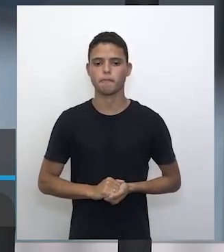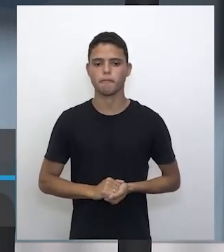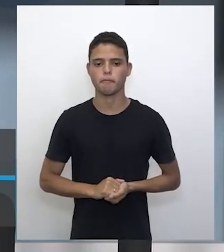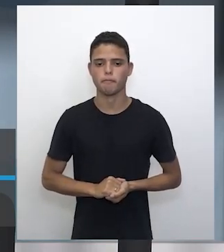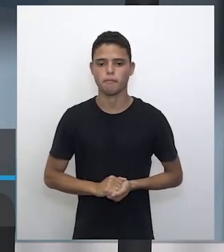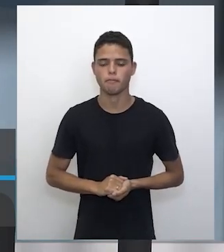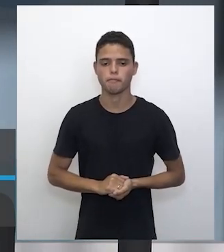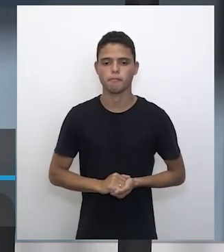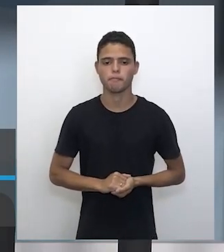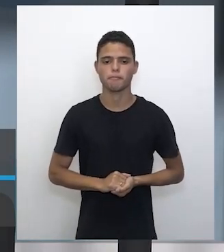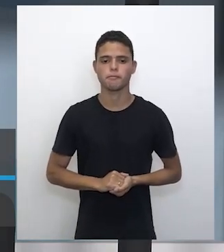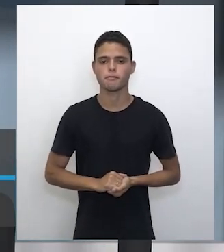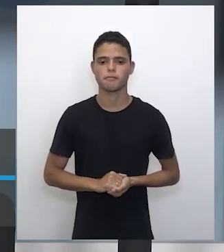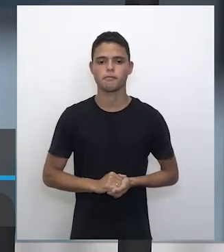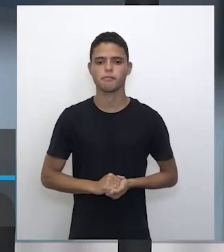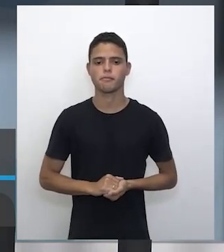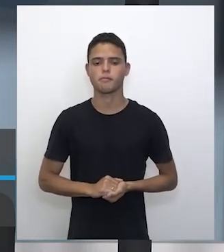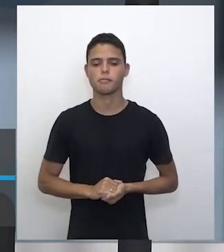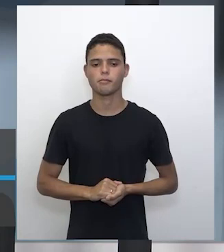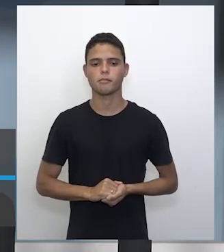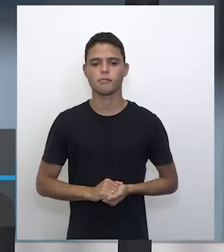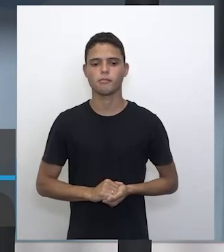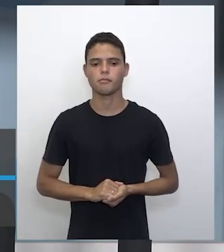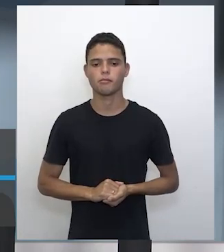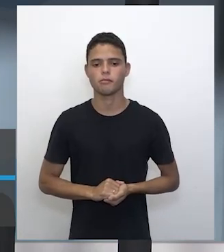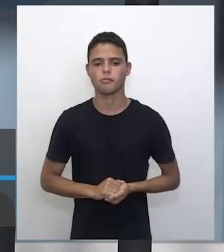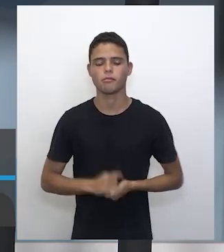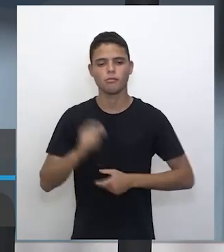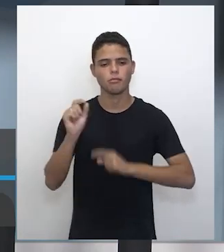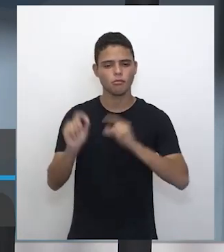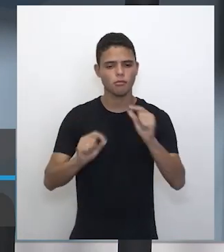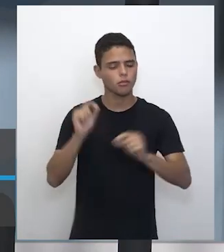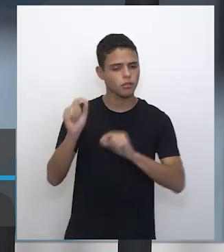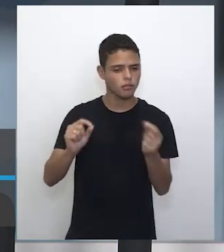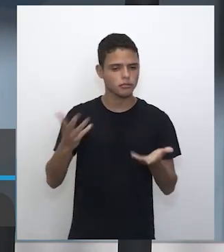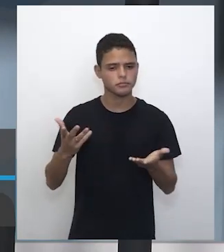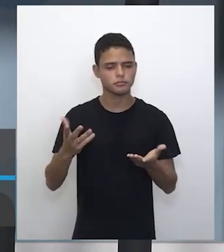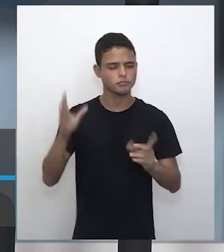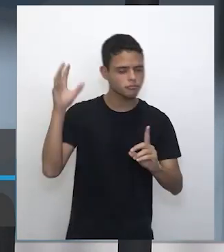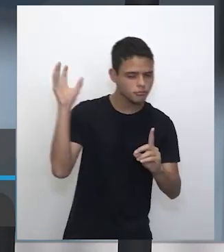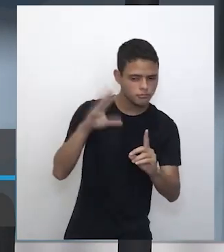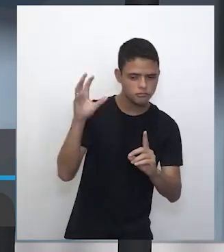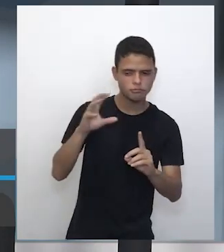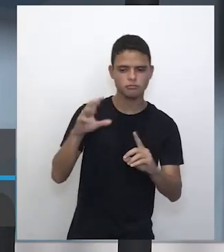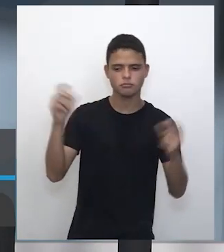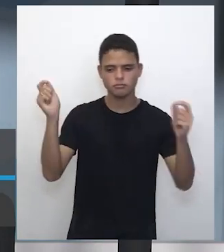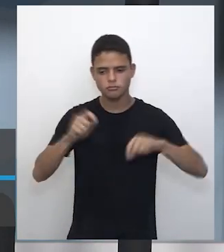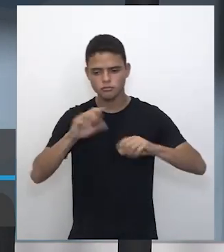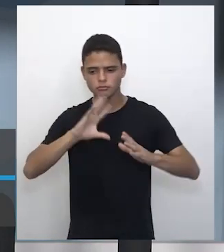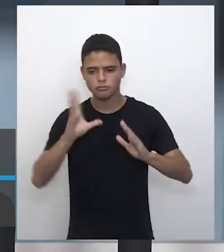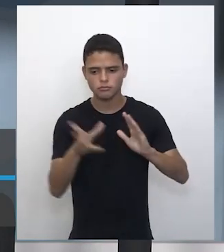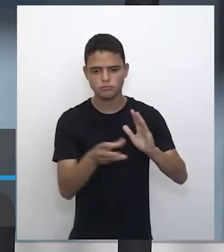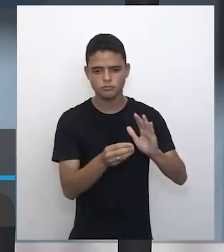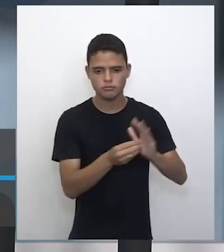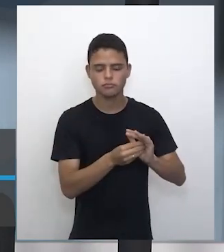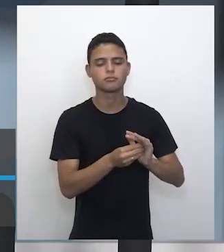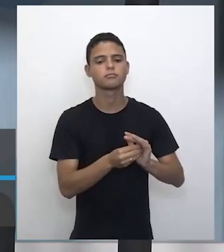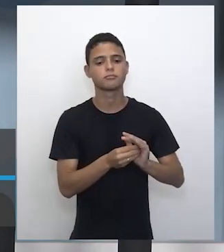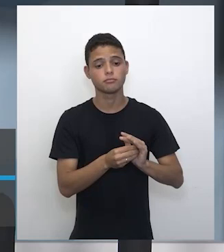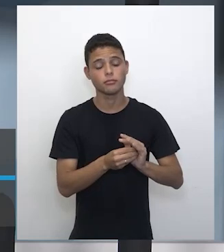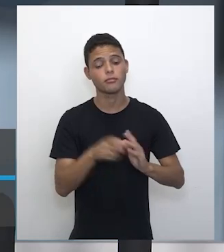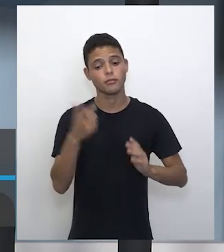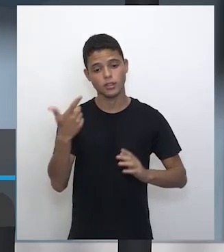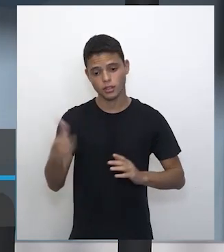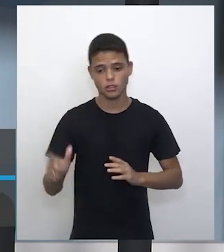mídia, né, na rede social. E o que vale tudo para chamar essa atenção, para ter esse número de seguidores? A gente traz uma